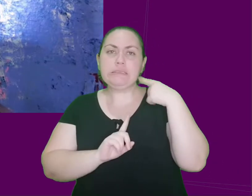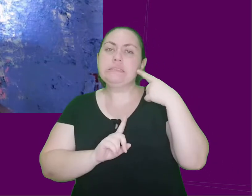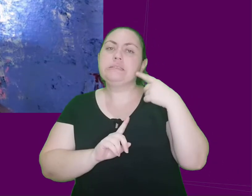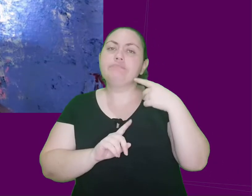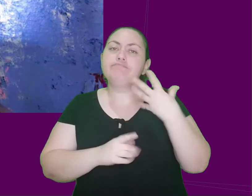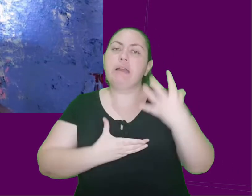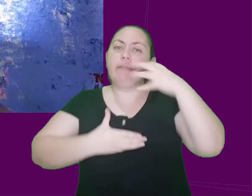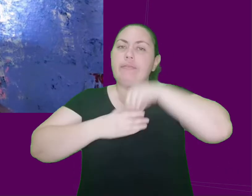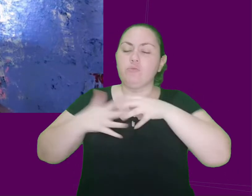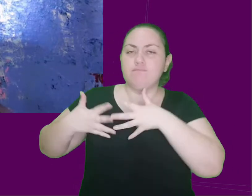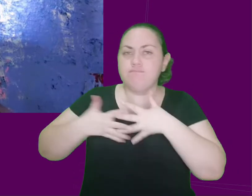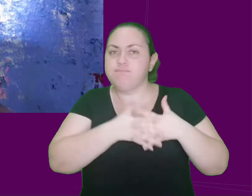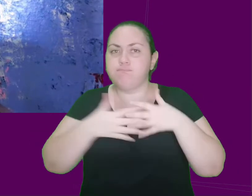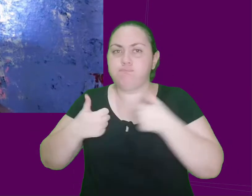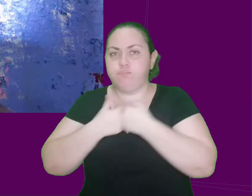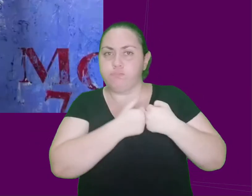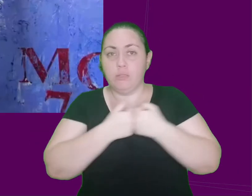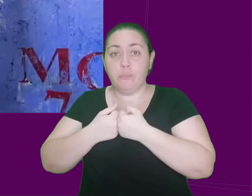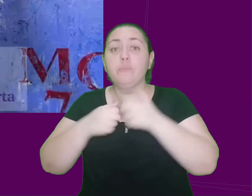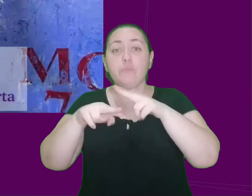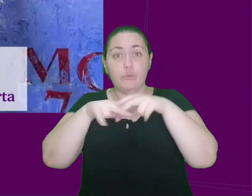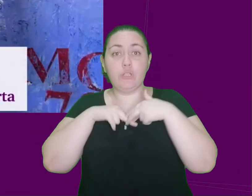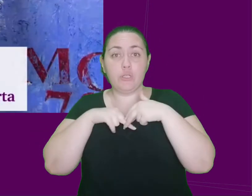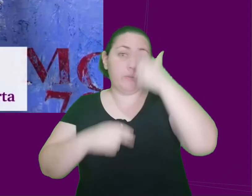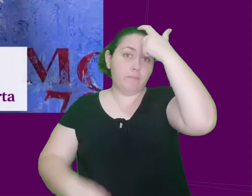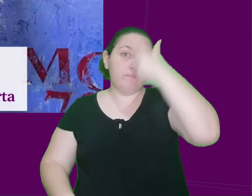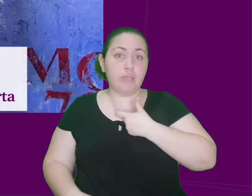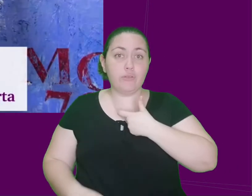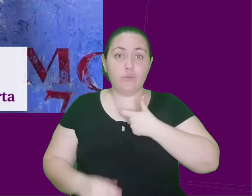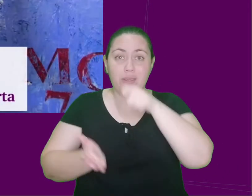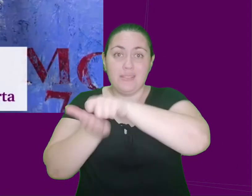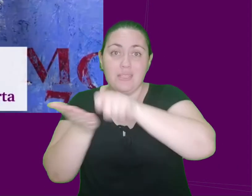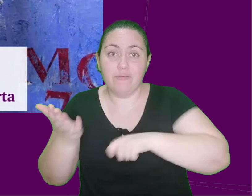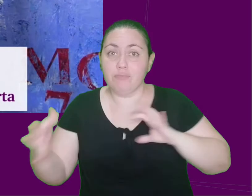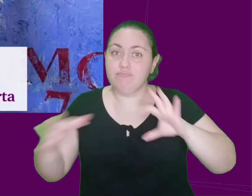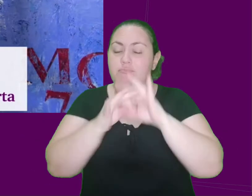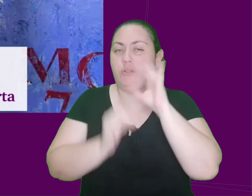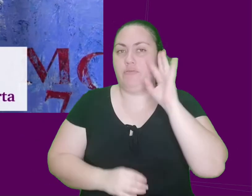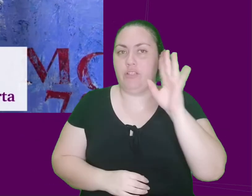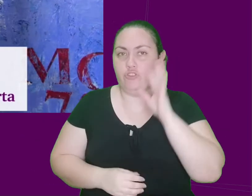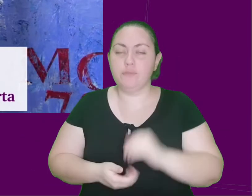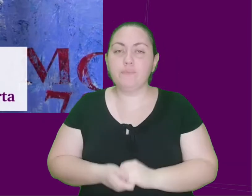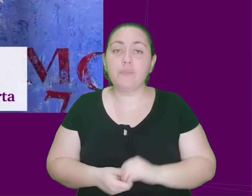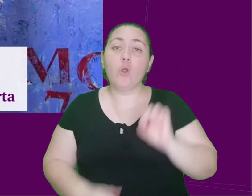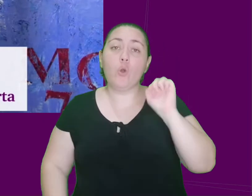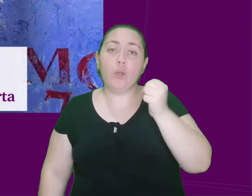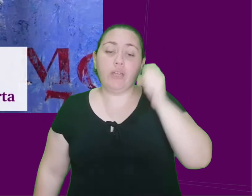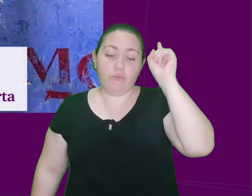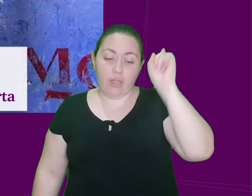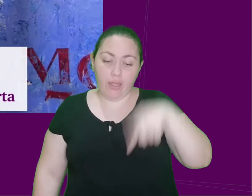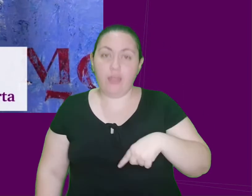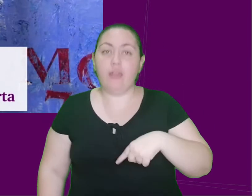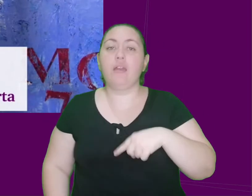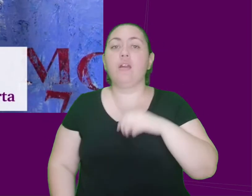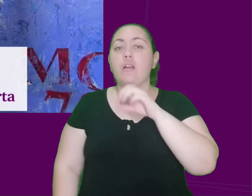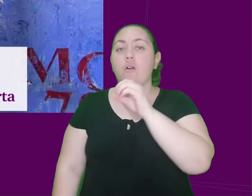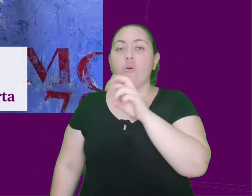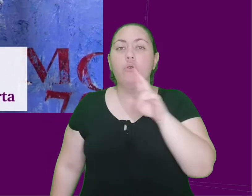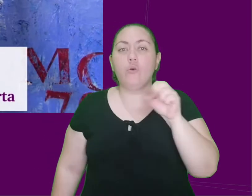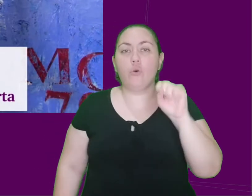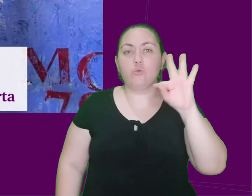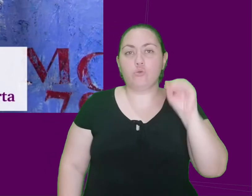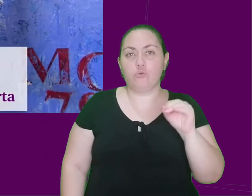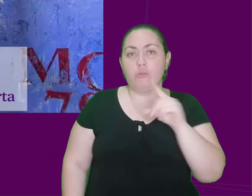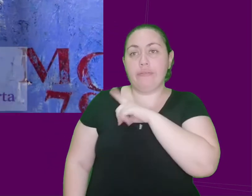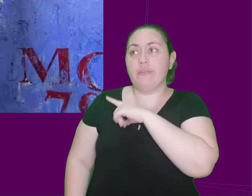forma literária se refletem mutuamente. O oitavo ponto seria o rosto. Na casa, esse indivíduo é perseguido e